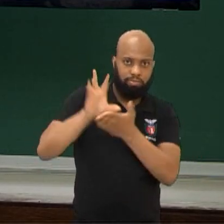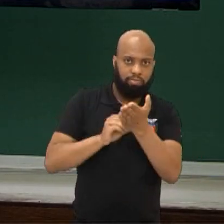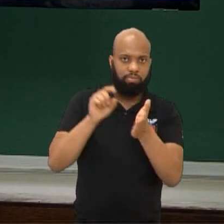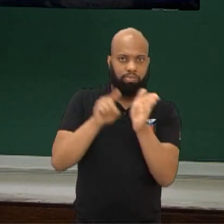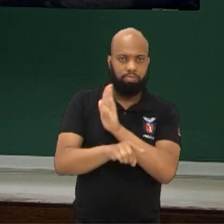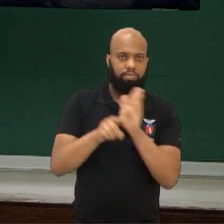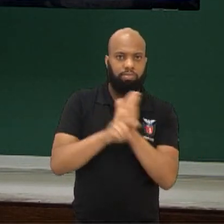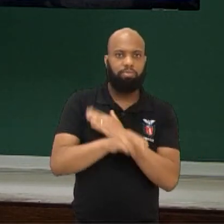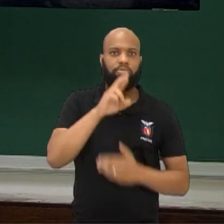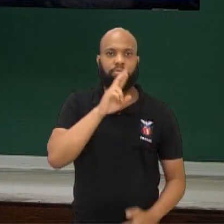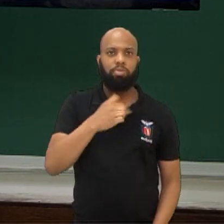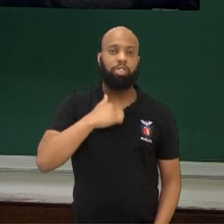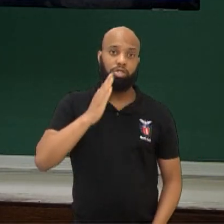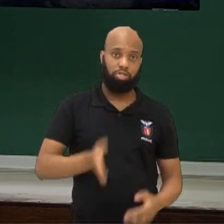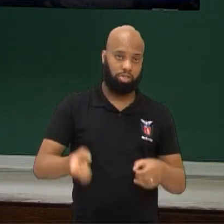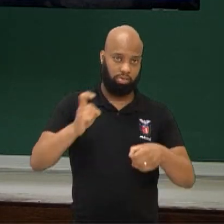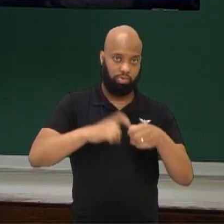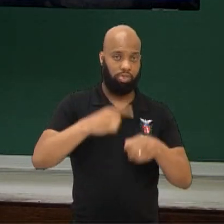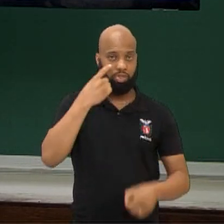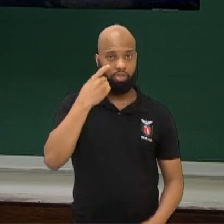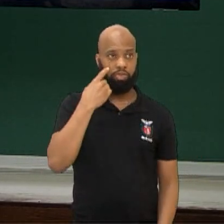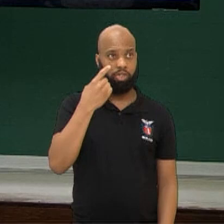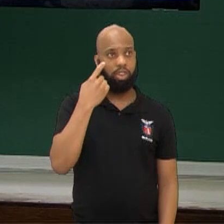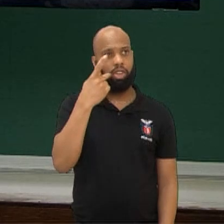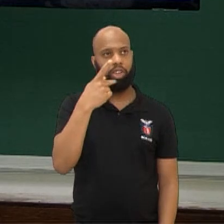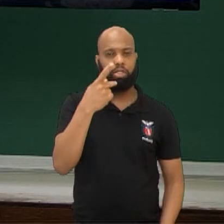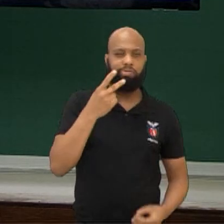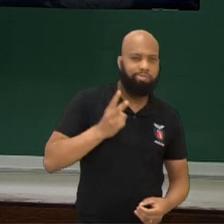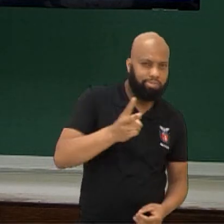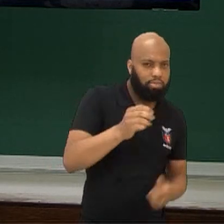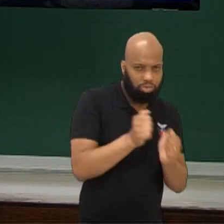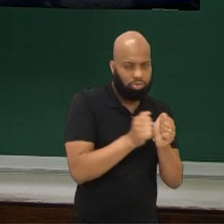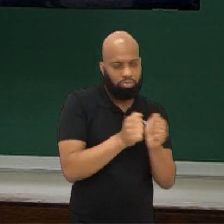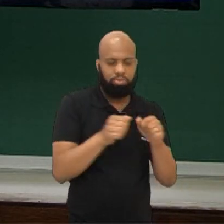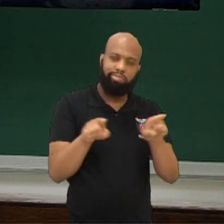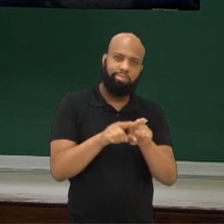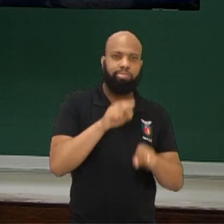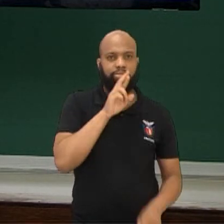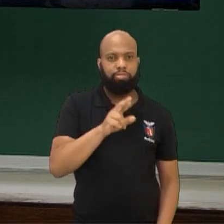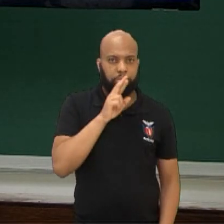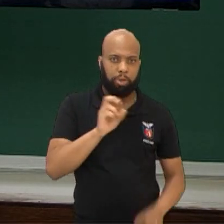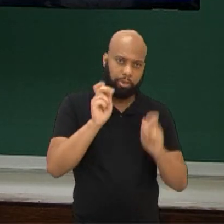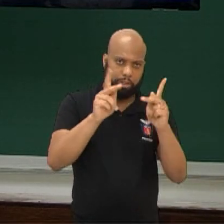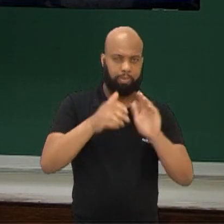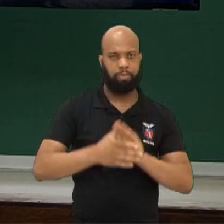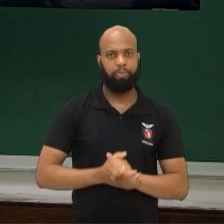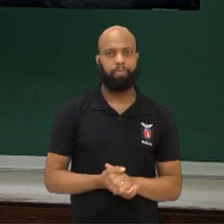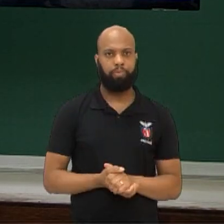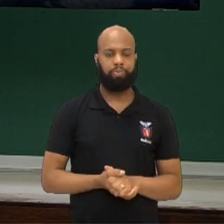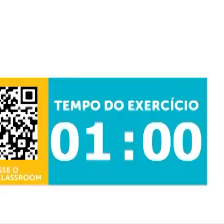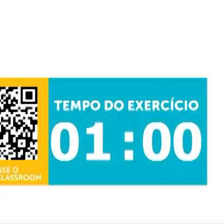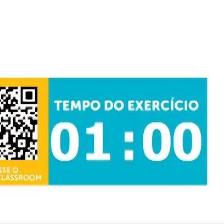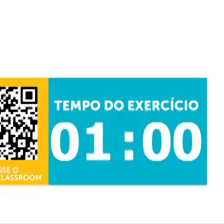esse exercício, copiar os retângulos, para a gente daí voltar na resolução, tá bom?